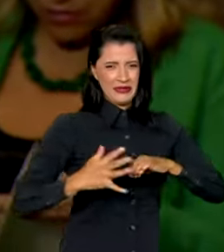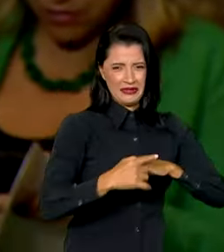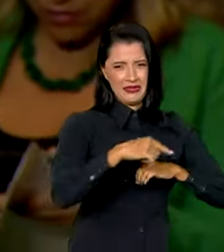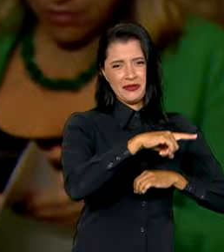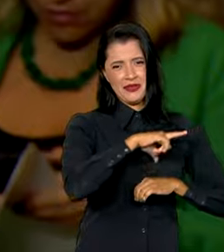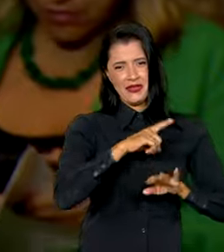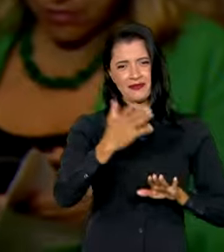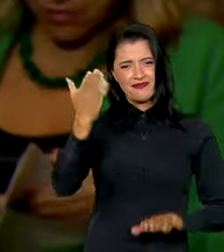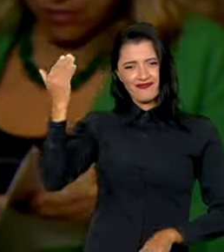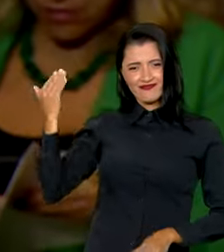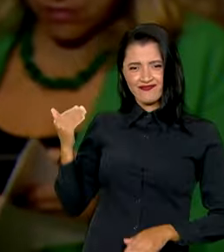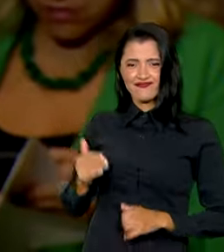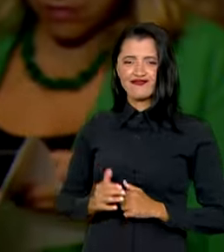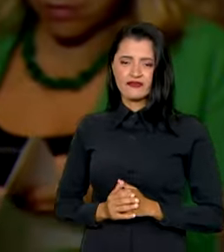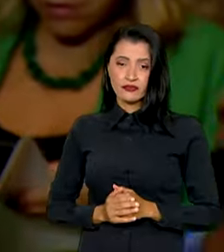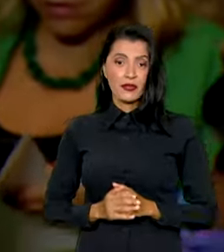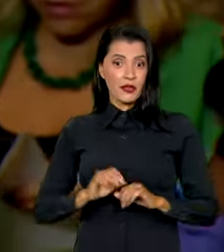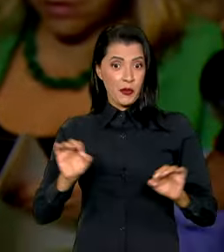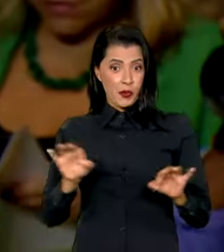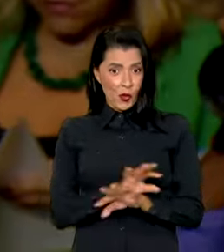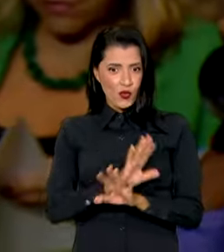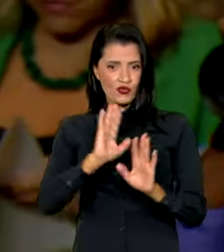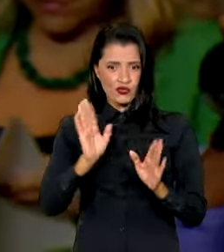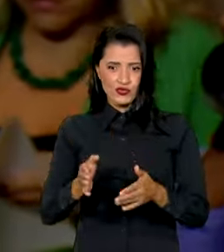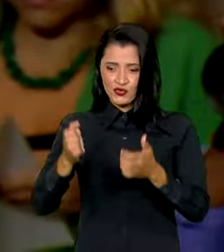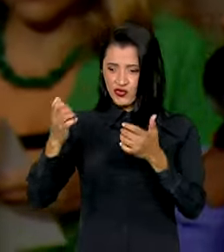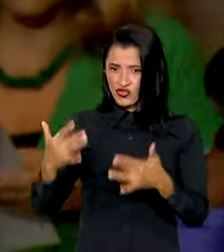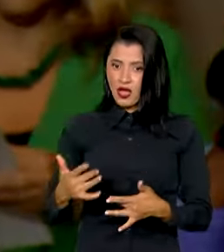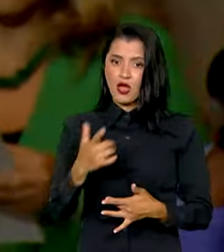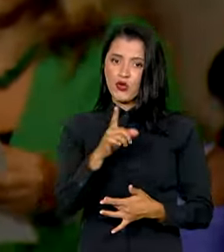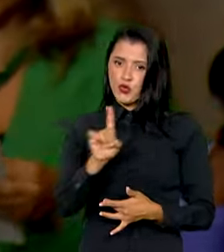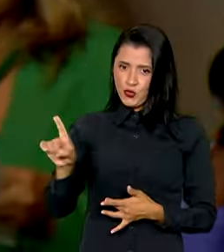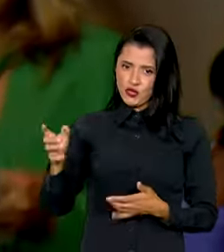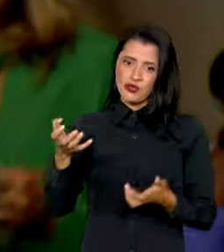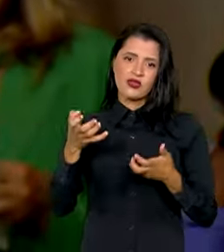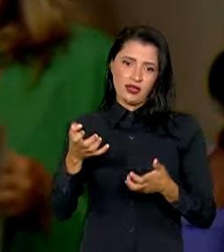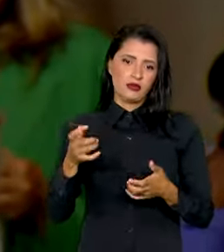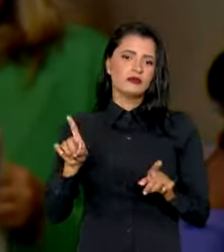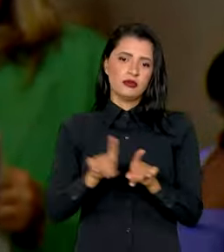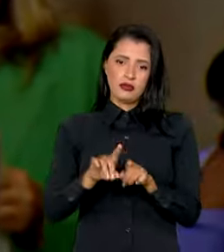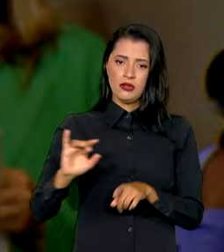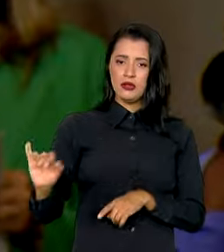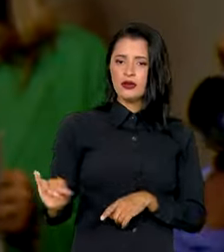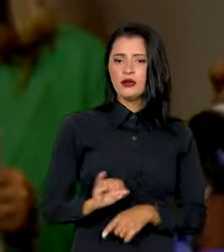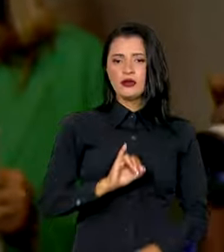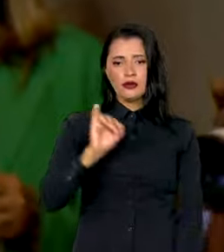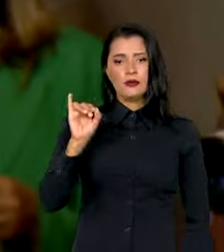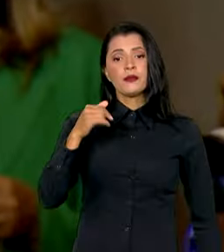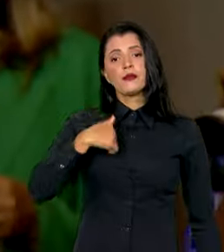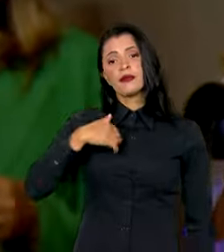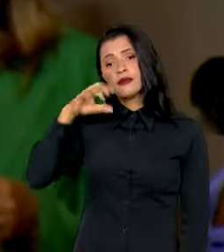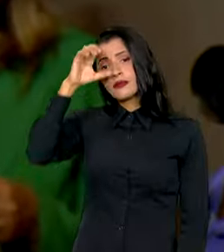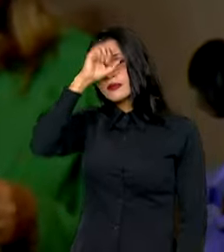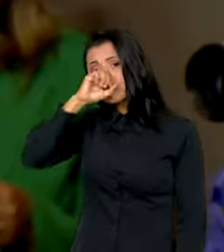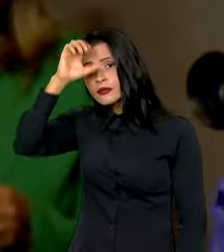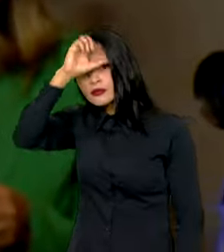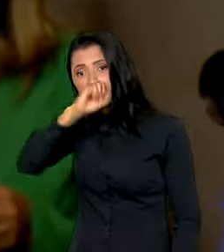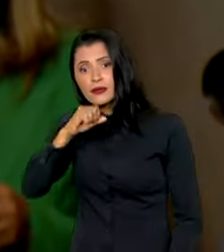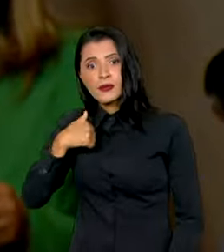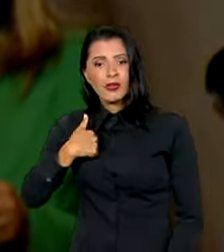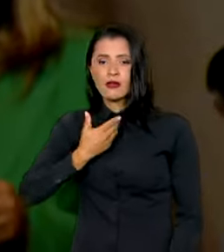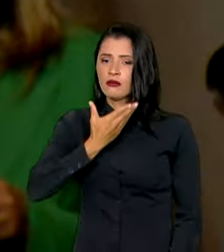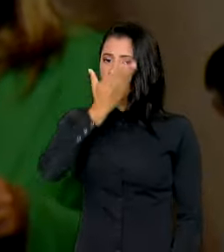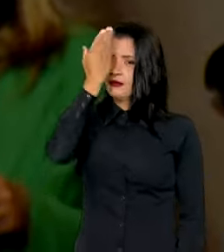feita essas menções, eu quero fazer uma última, não menos importante. Eu aprendi muito e nunca